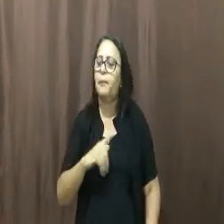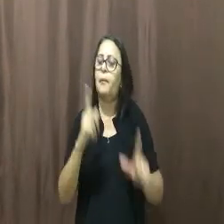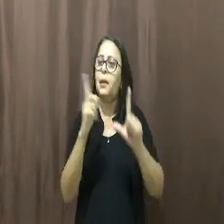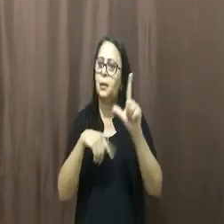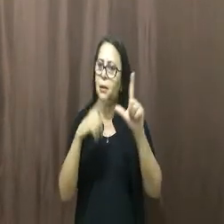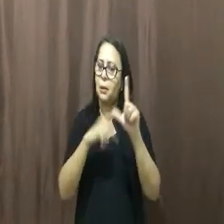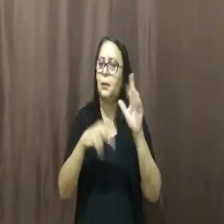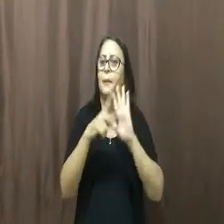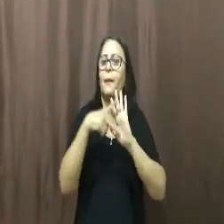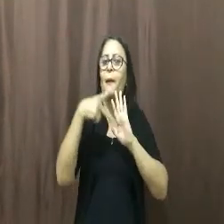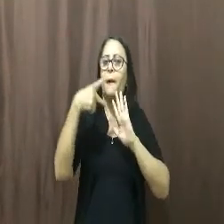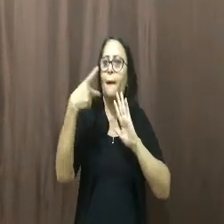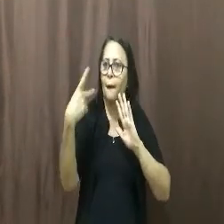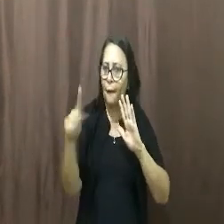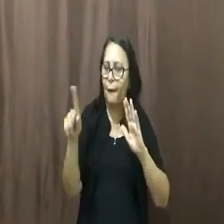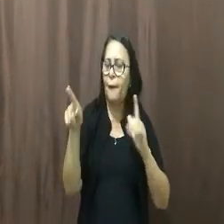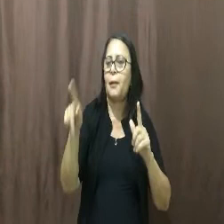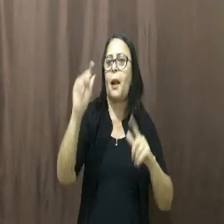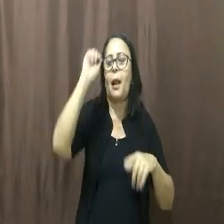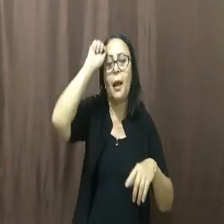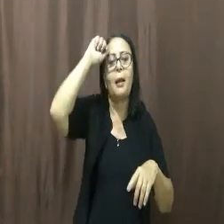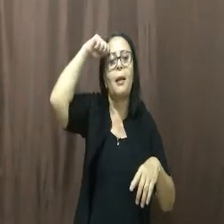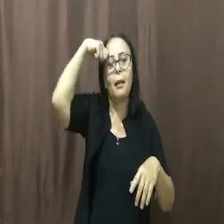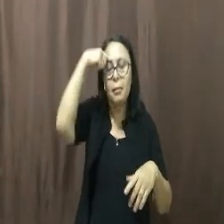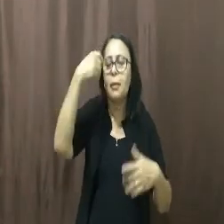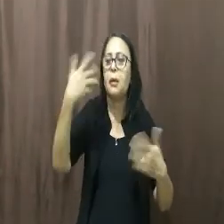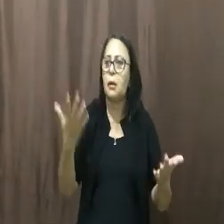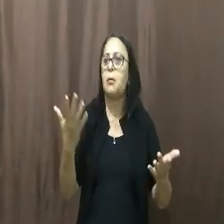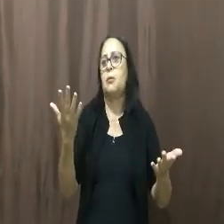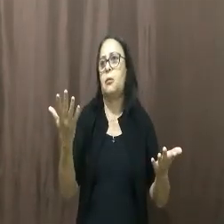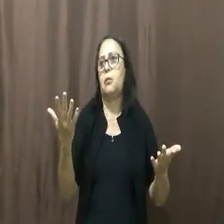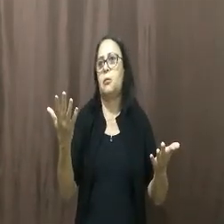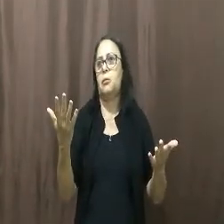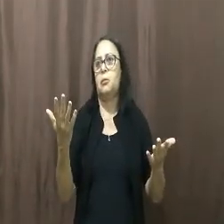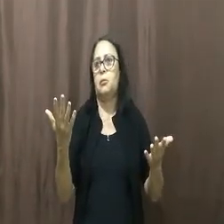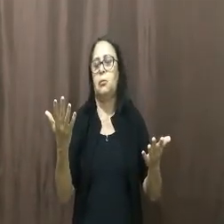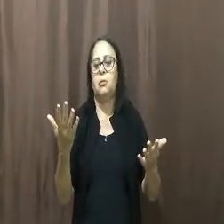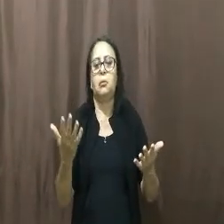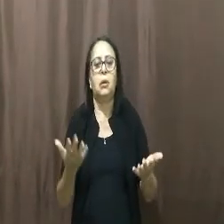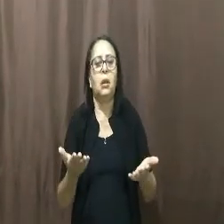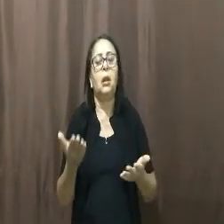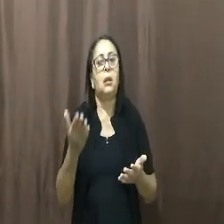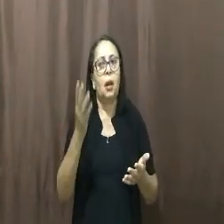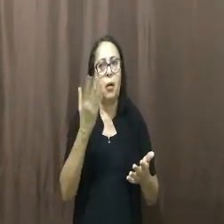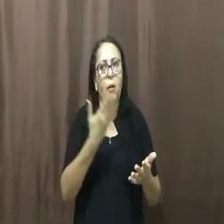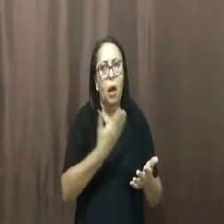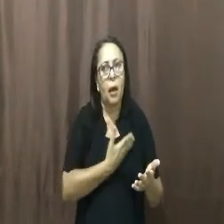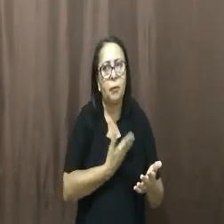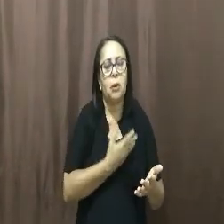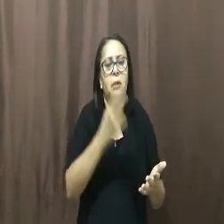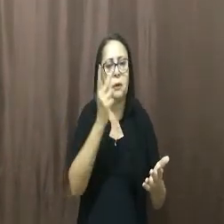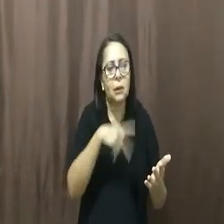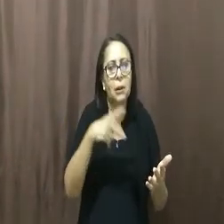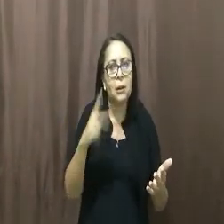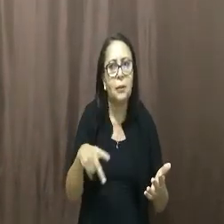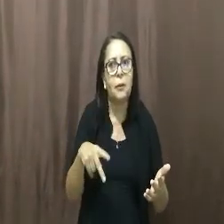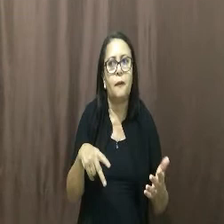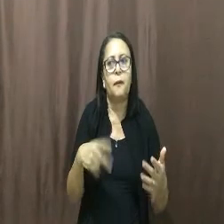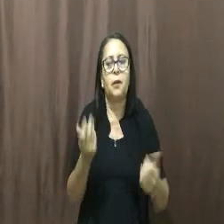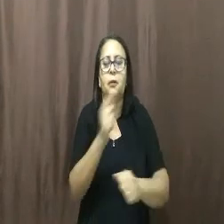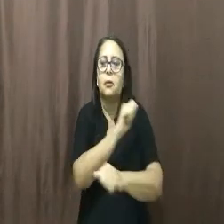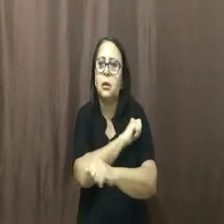tentam impor essa mentalidade. Existe colega, existem até inclusive, Antônio Filho, colegas nossos,